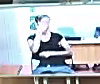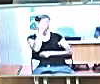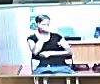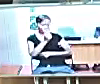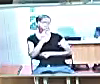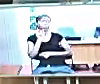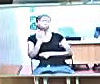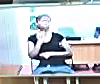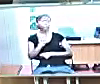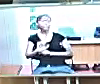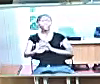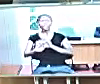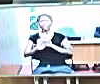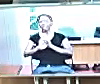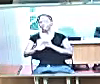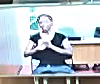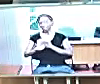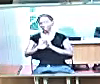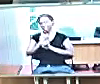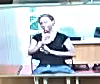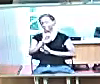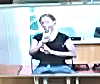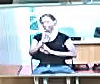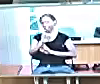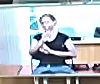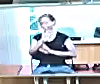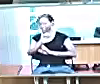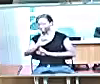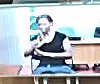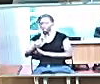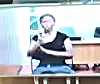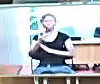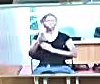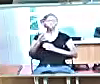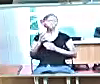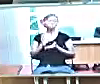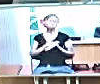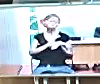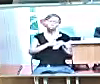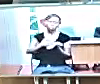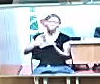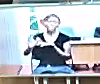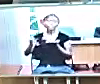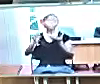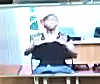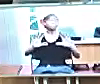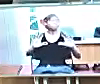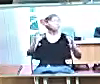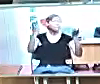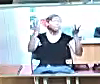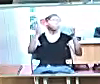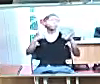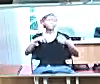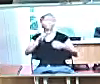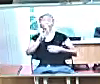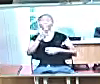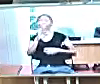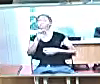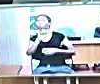editais de financiamento de rituais tradições festas jogos